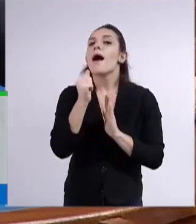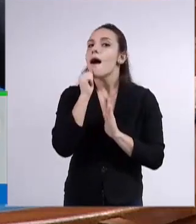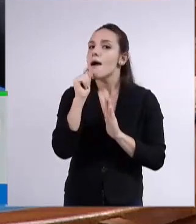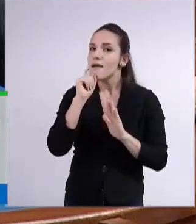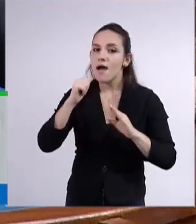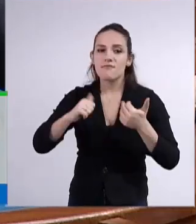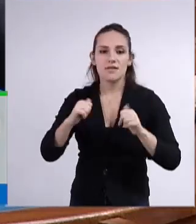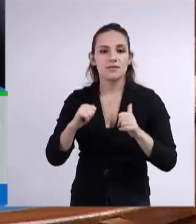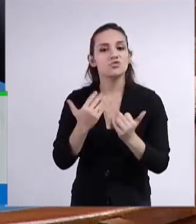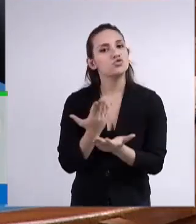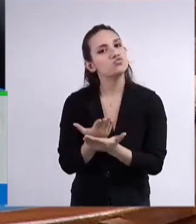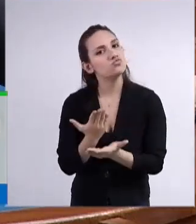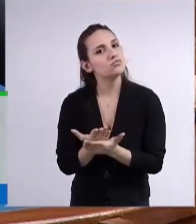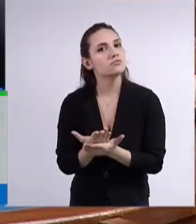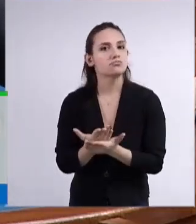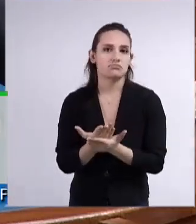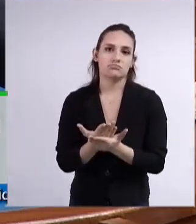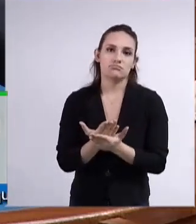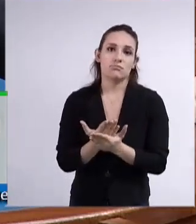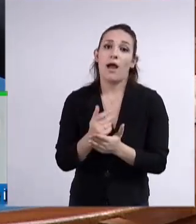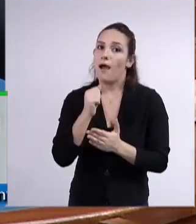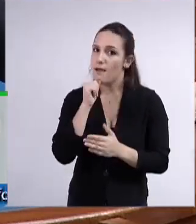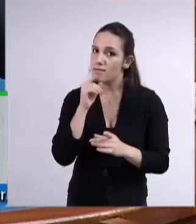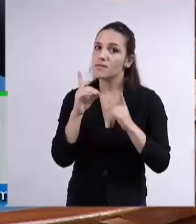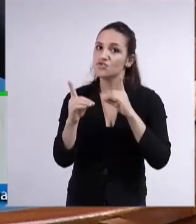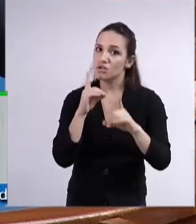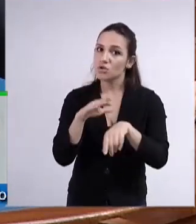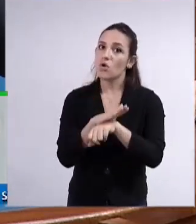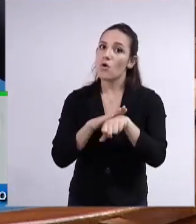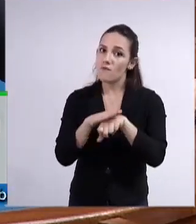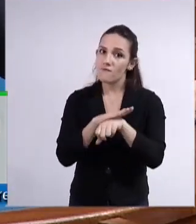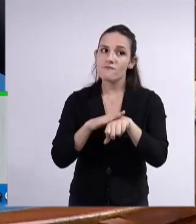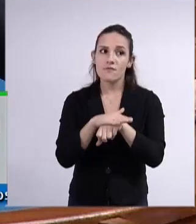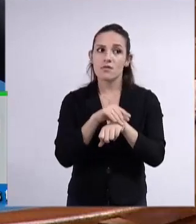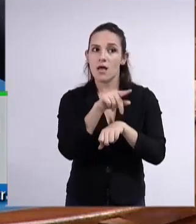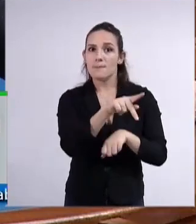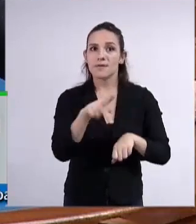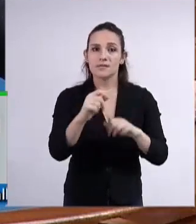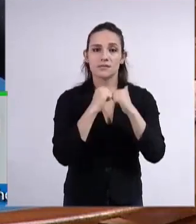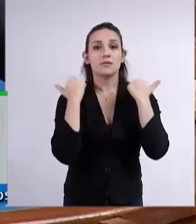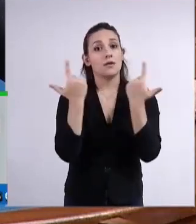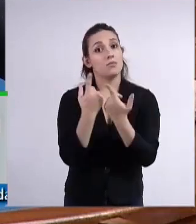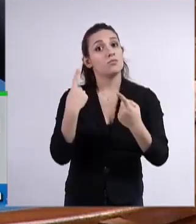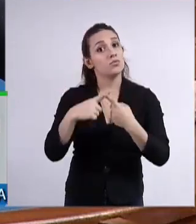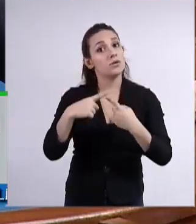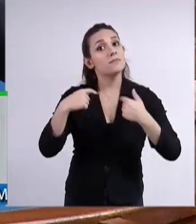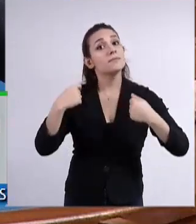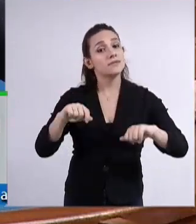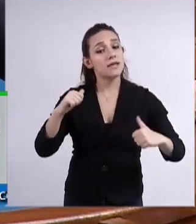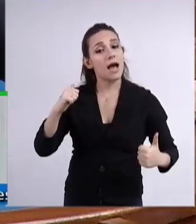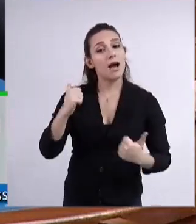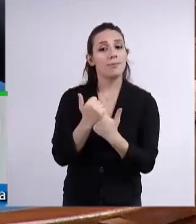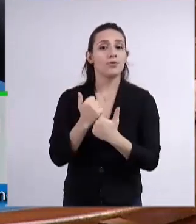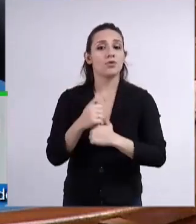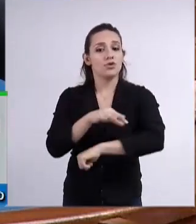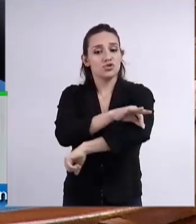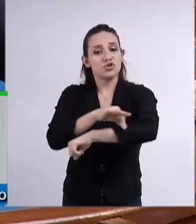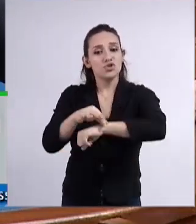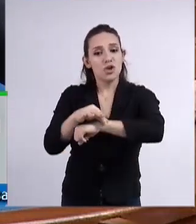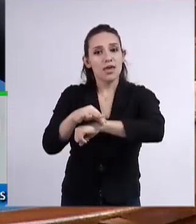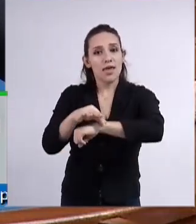continuar avaliando, nós vamos estar dialogando com a presidência desta casa, porque nós precisamos de apoio de engenheiros